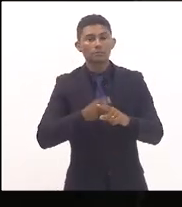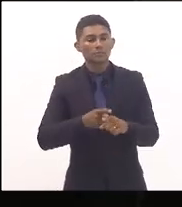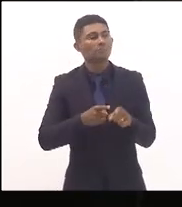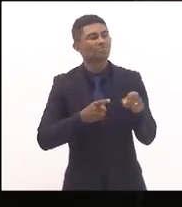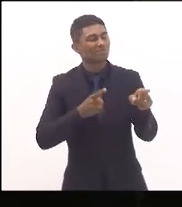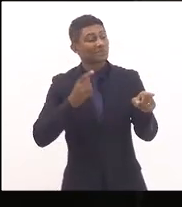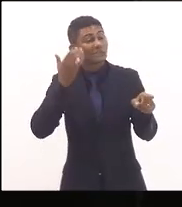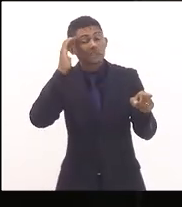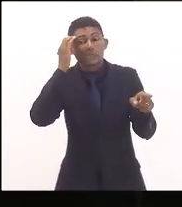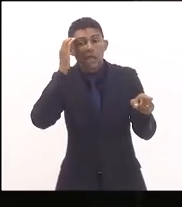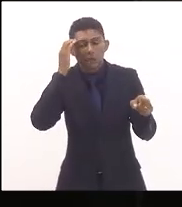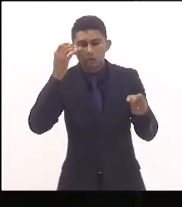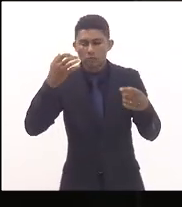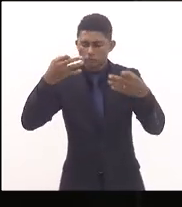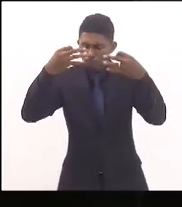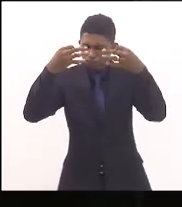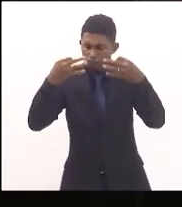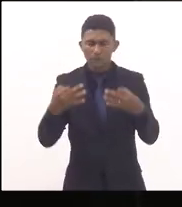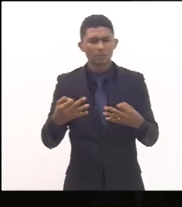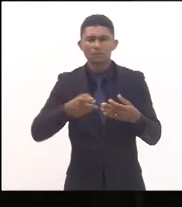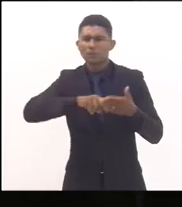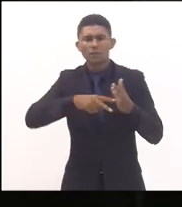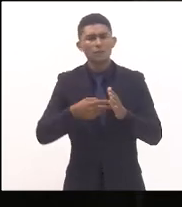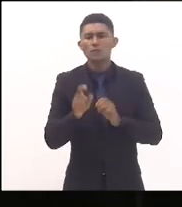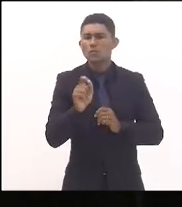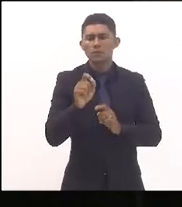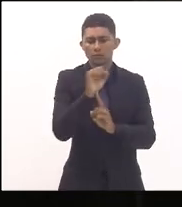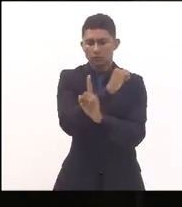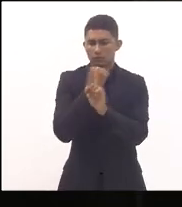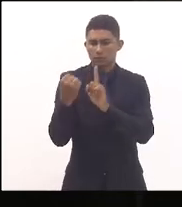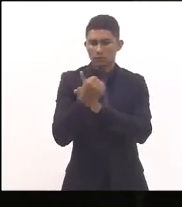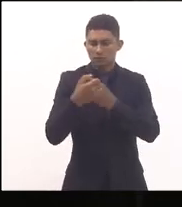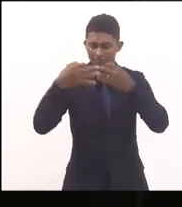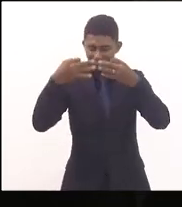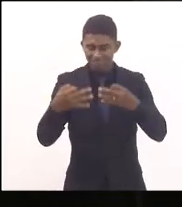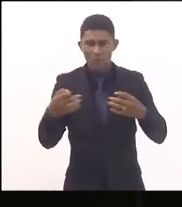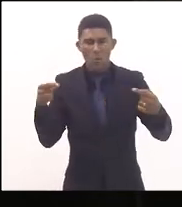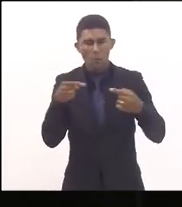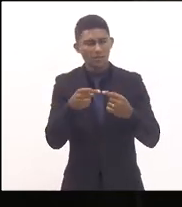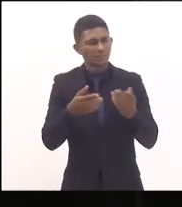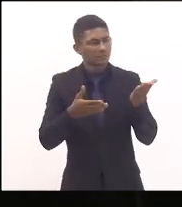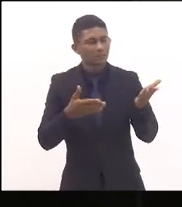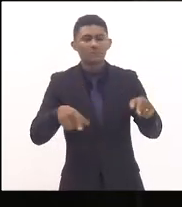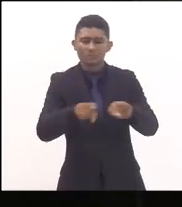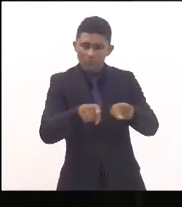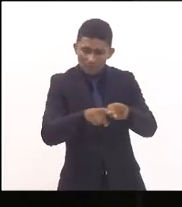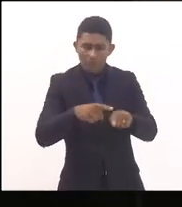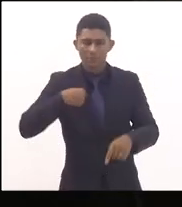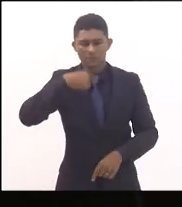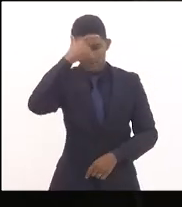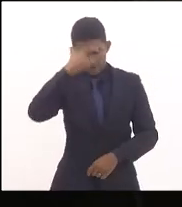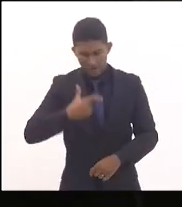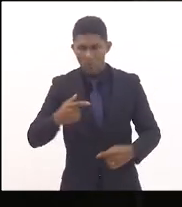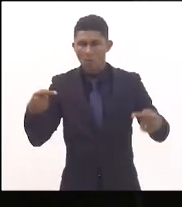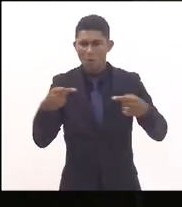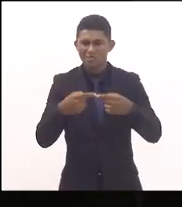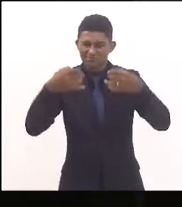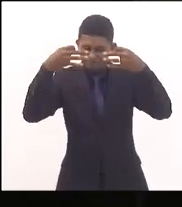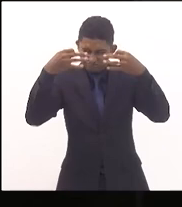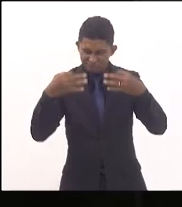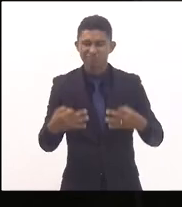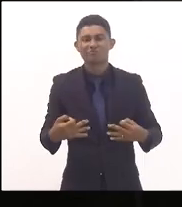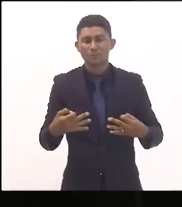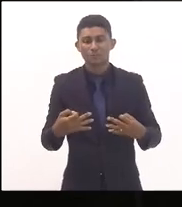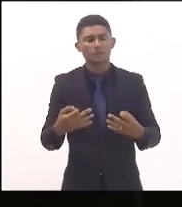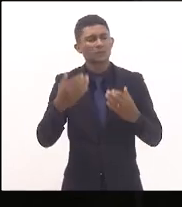o que era Justiça justiça social está escrito no seu nome no meu nome então Por esta razão eu só